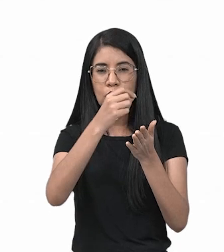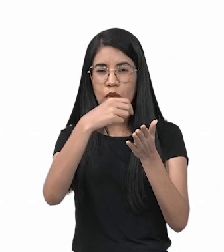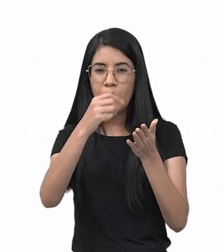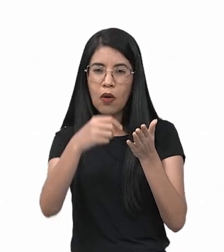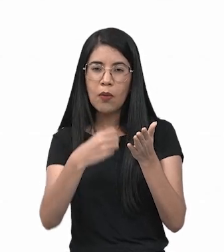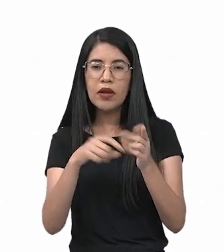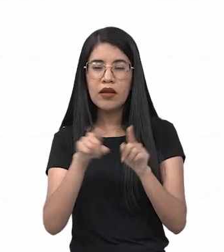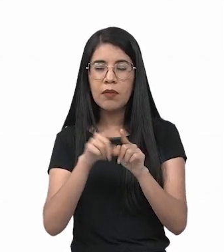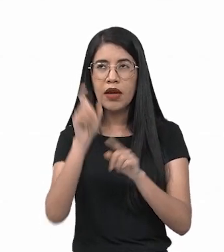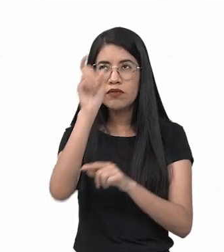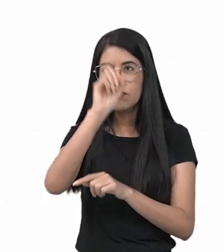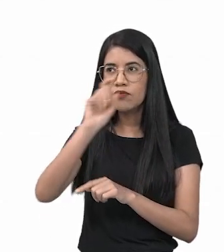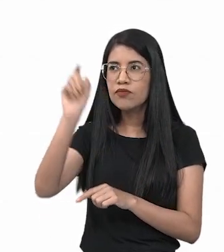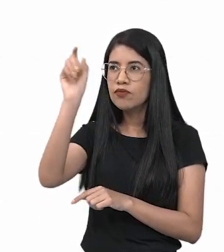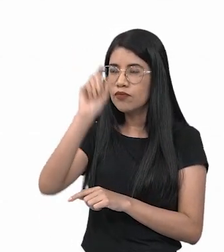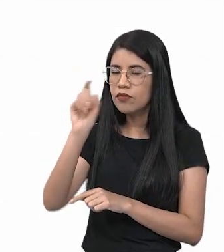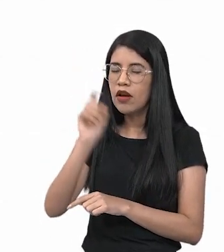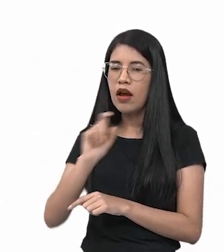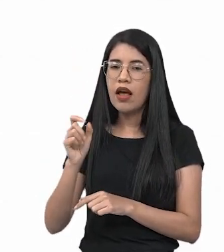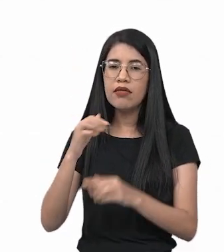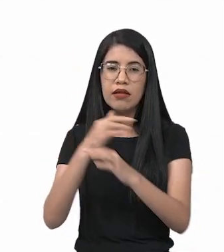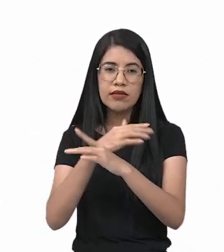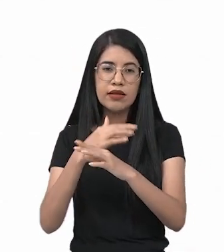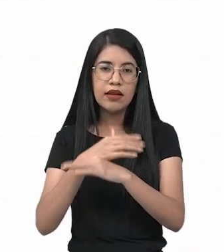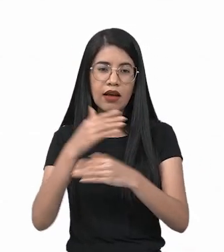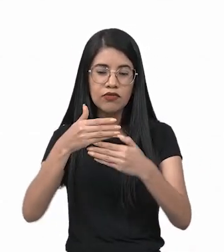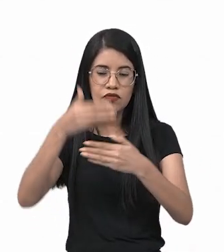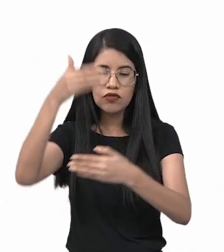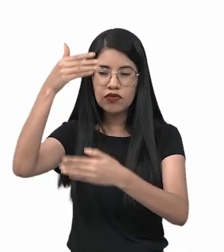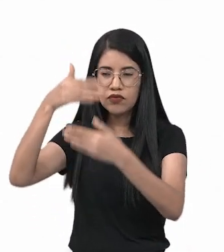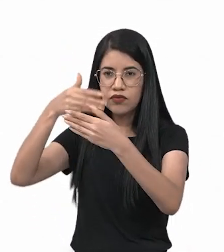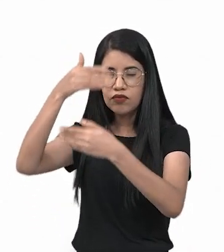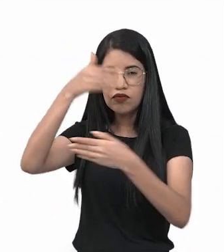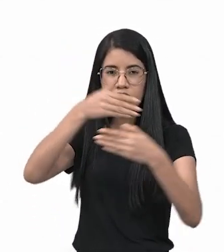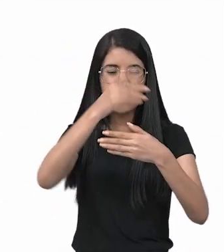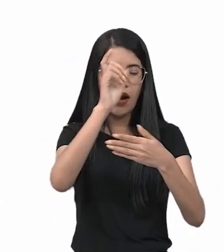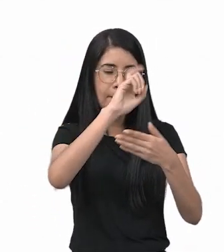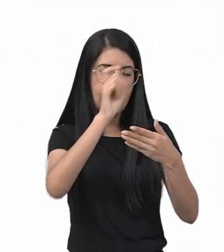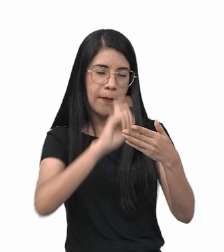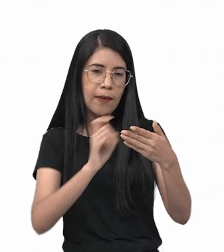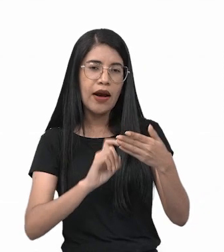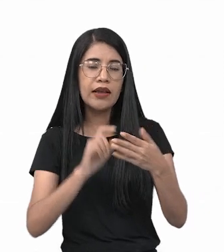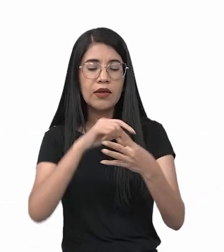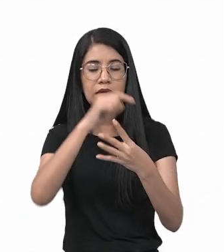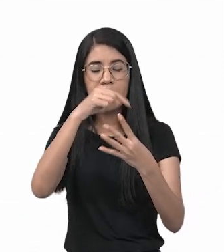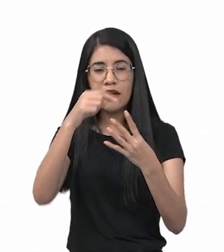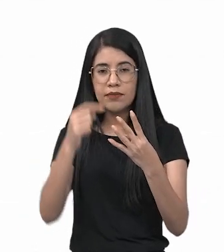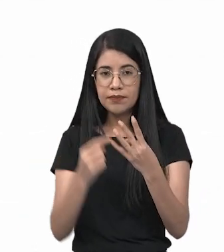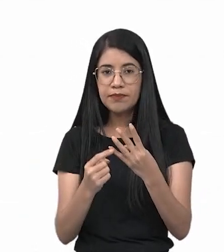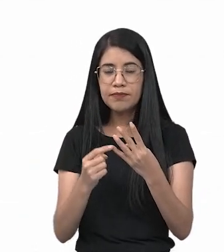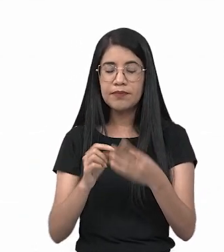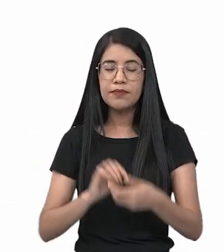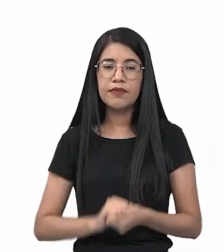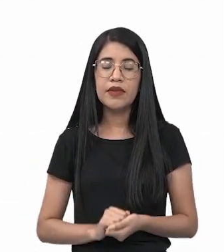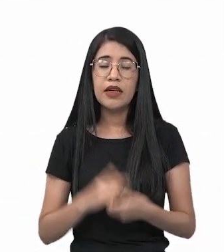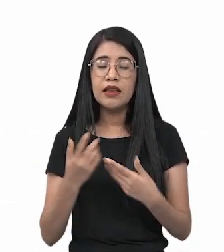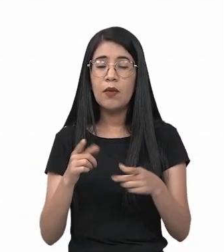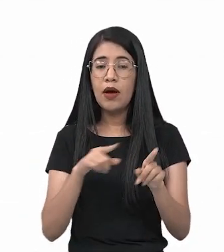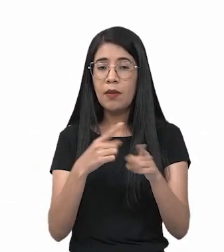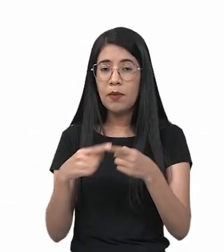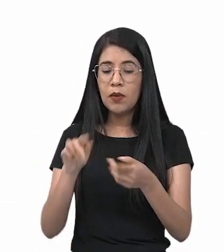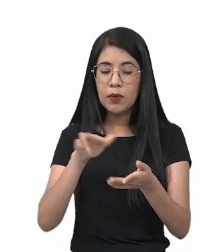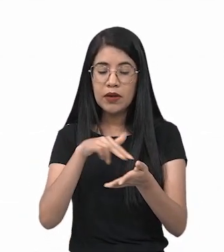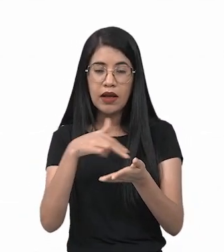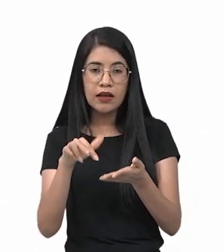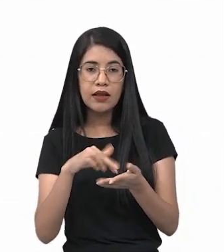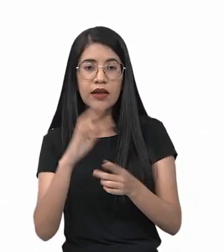spray nas paredes da cidade. Então, a gente tem o rap, a gente tem o break, a gente tem o grafite. A música, a